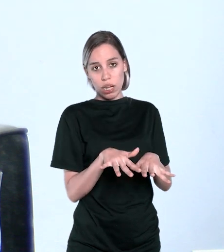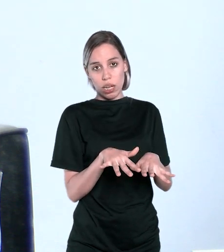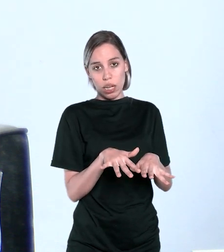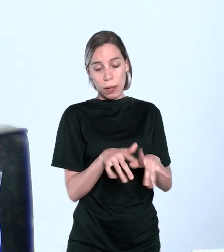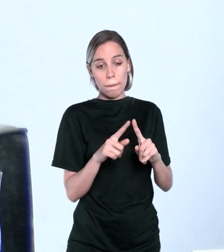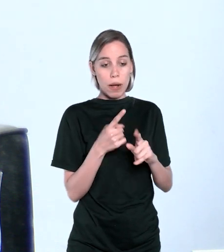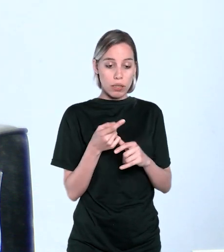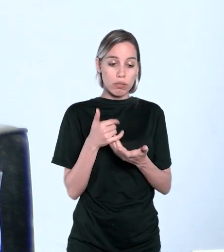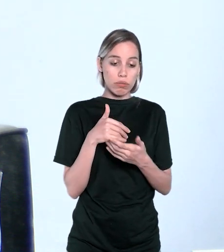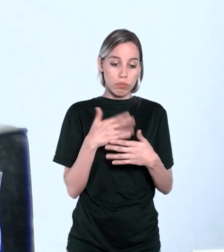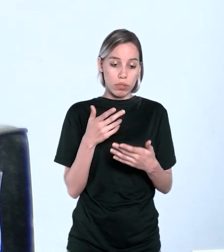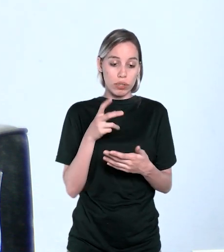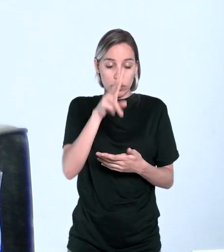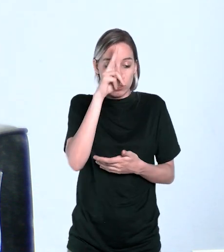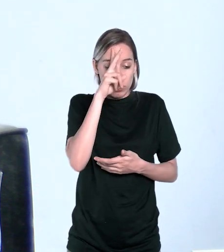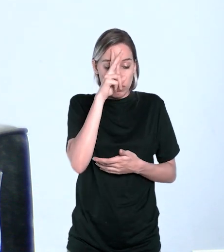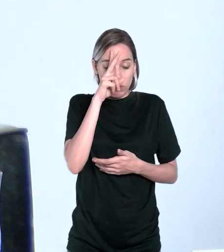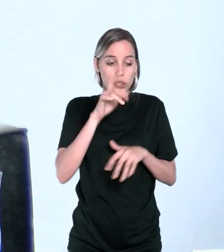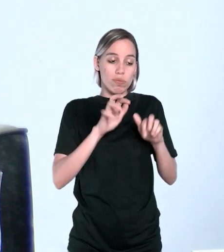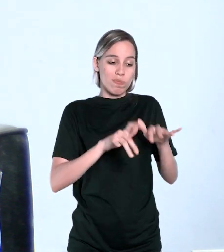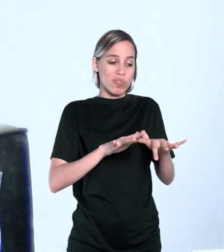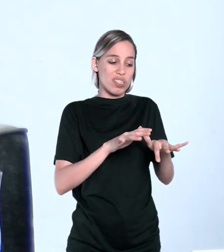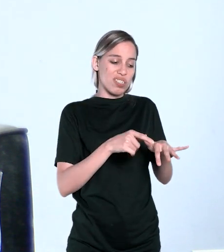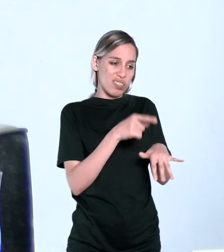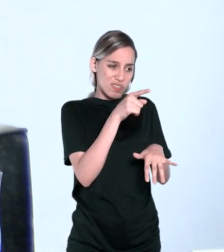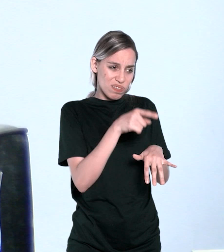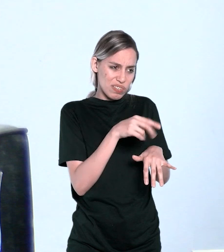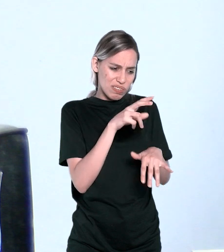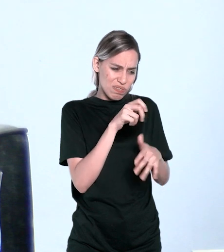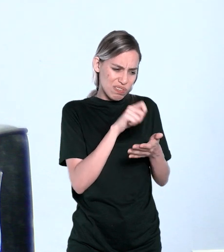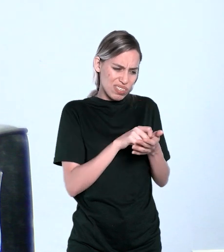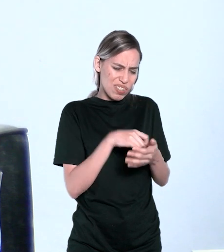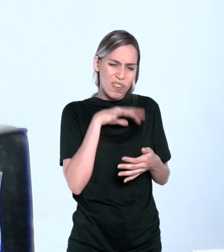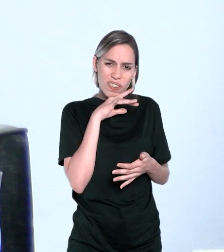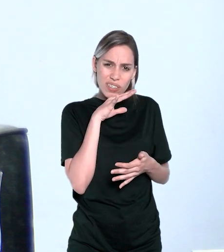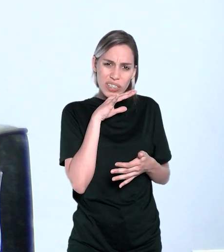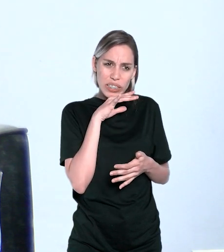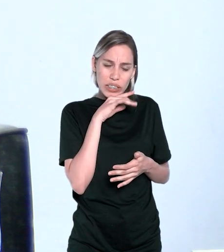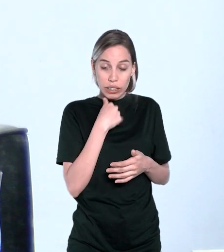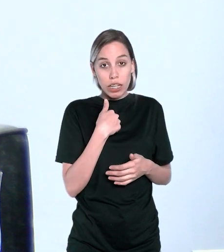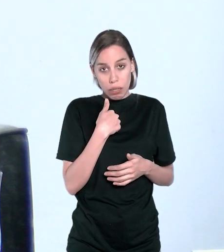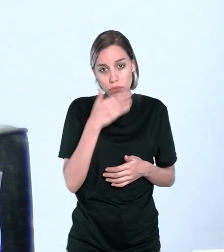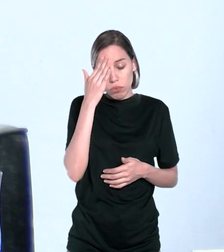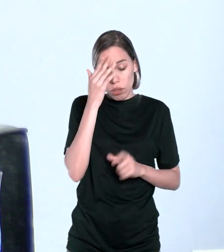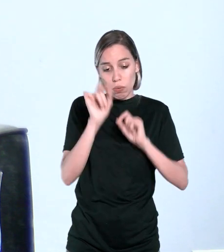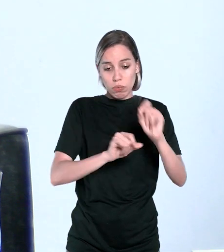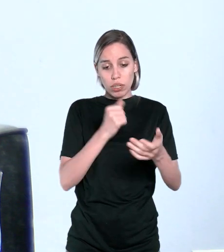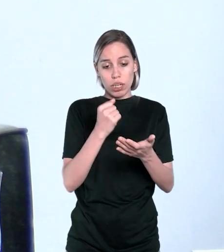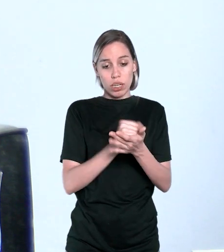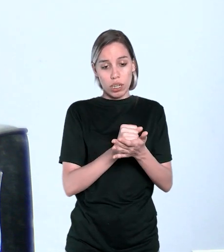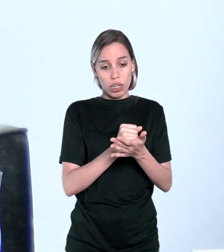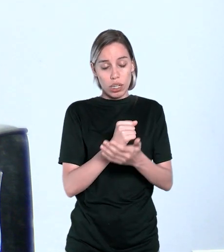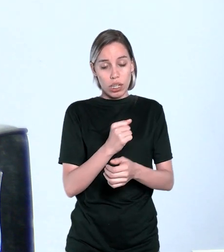assim, eu já sei o que é ansiedade, eu já sei o que é frustração, né? Então, isso se torna um pouco